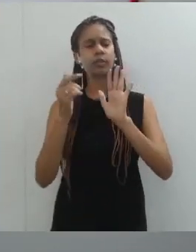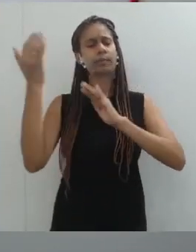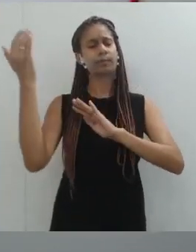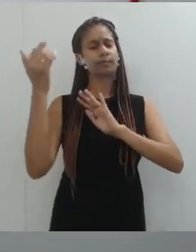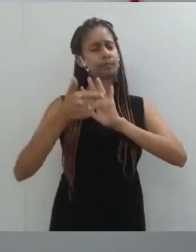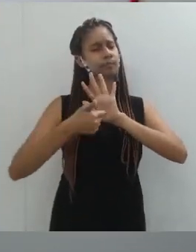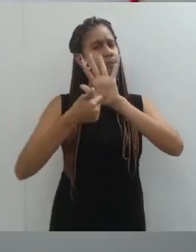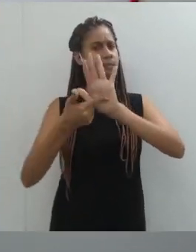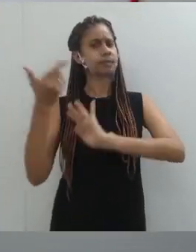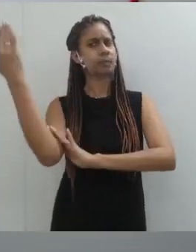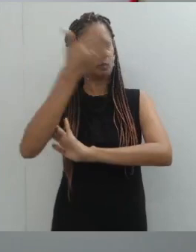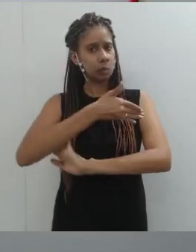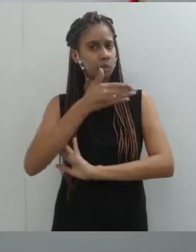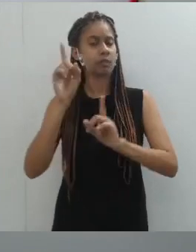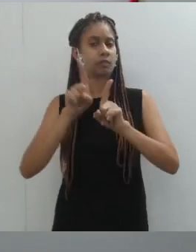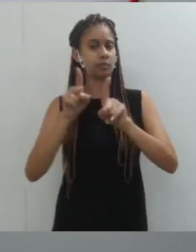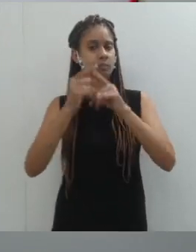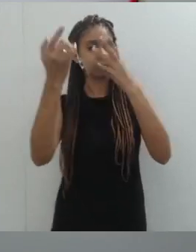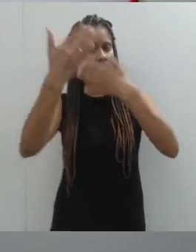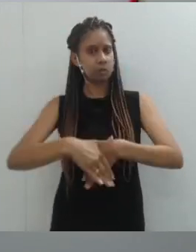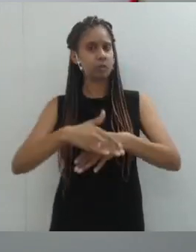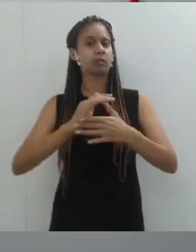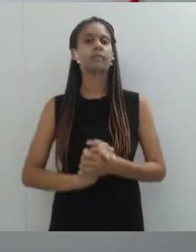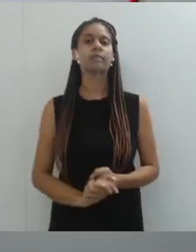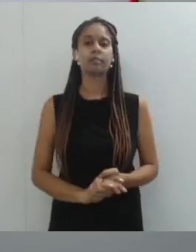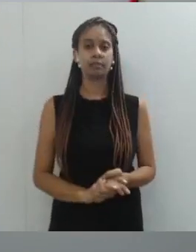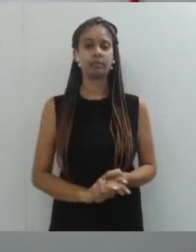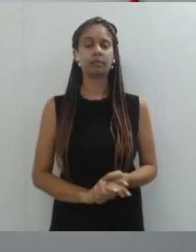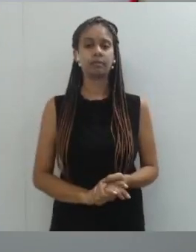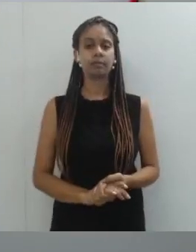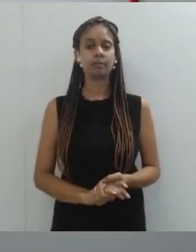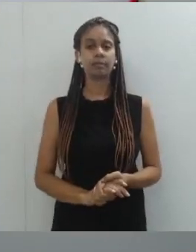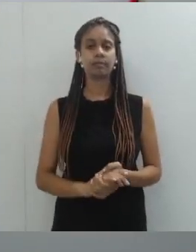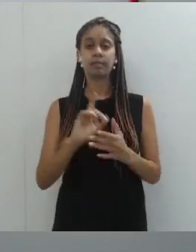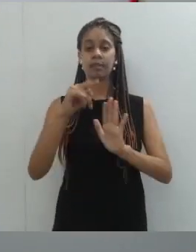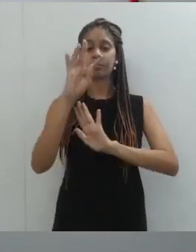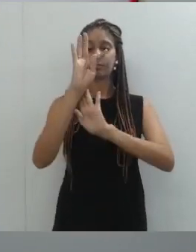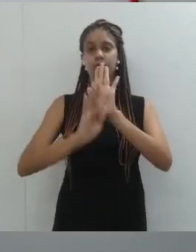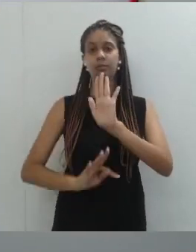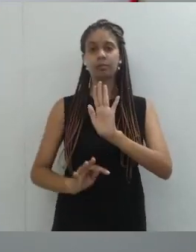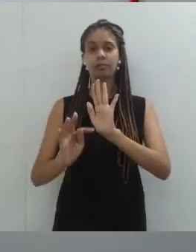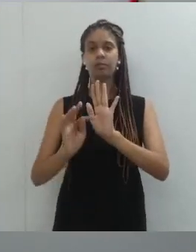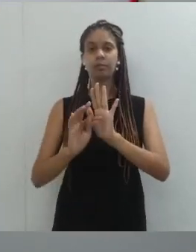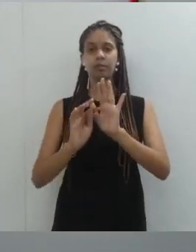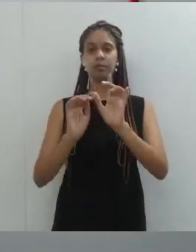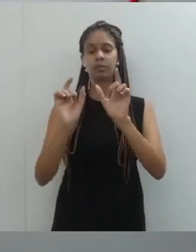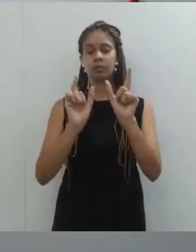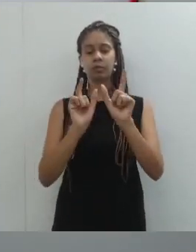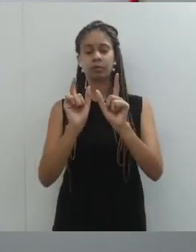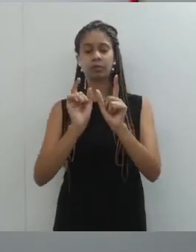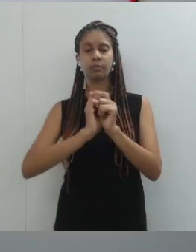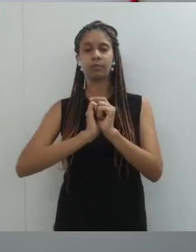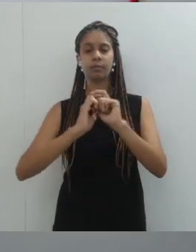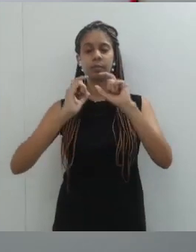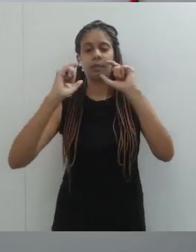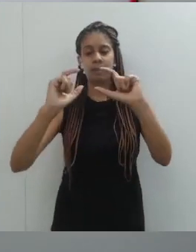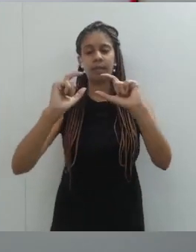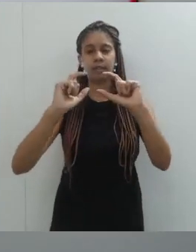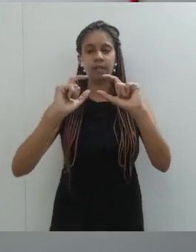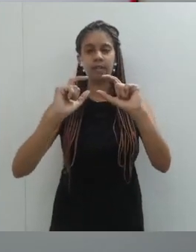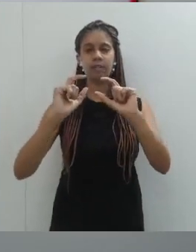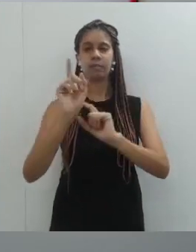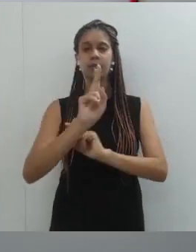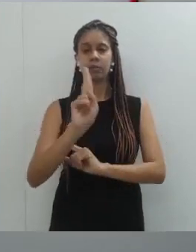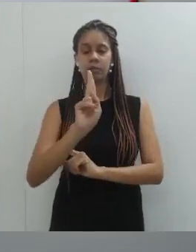provas, inclusive de Enem. É um texto tirado do livro do escritor Peter Burke,